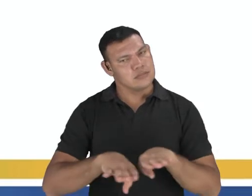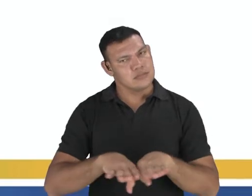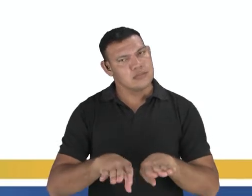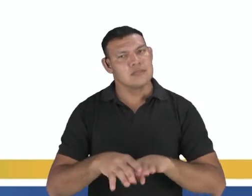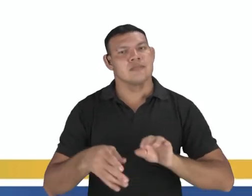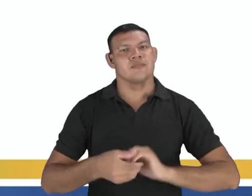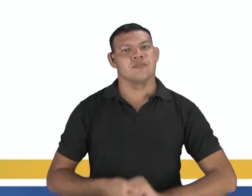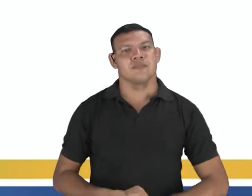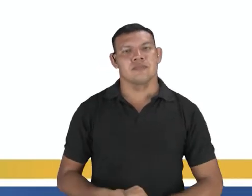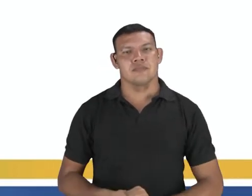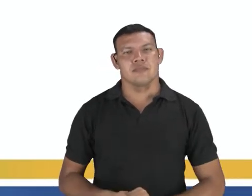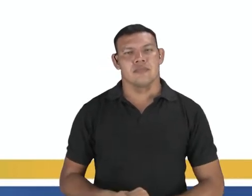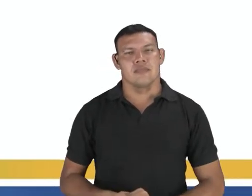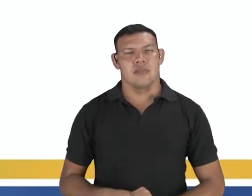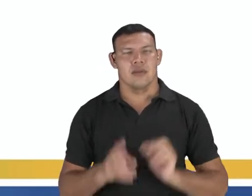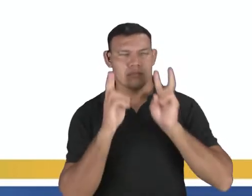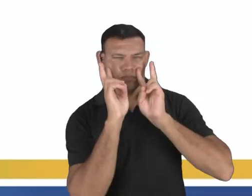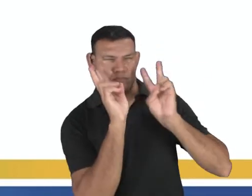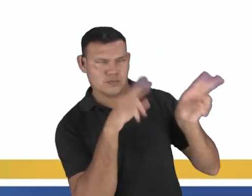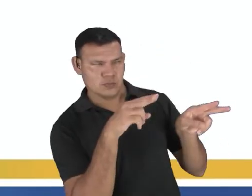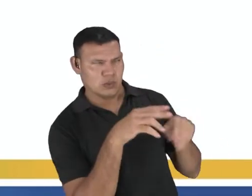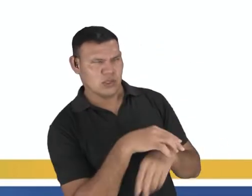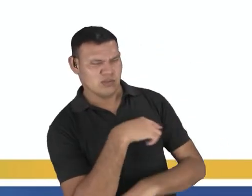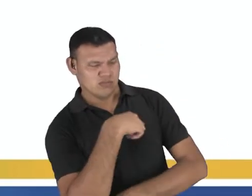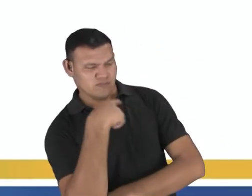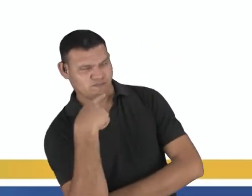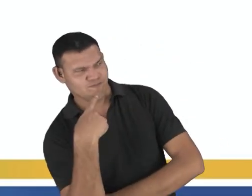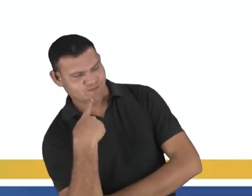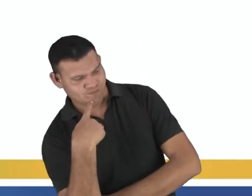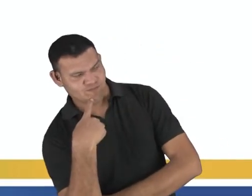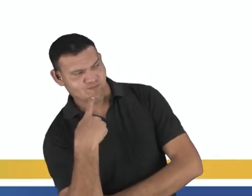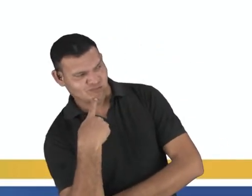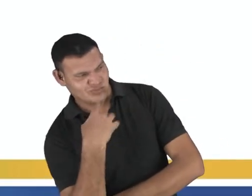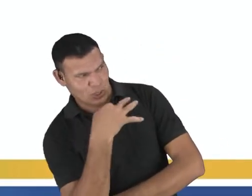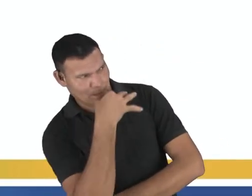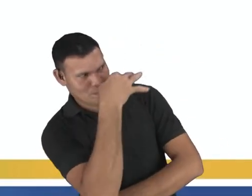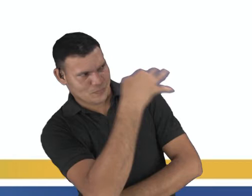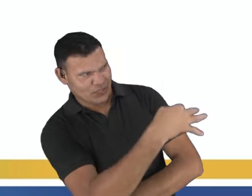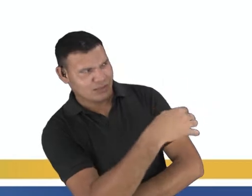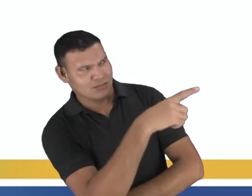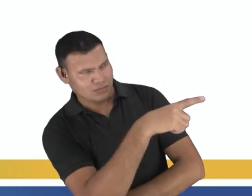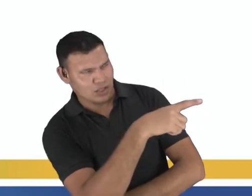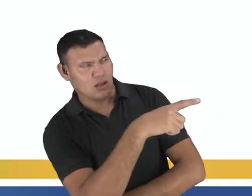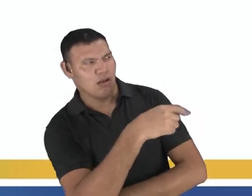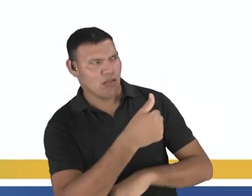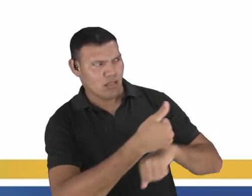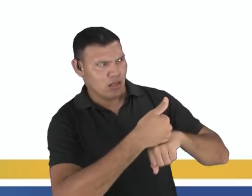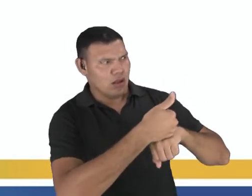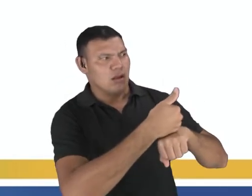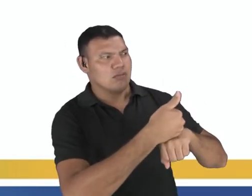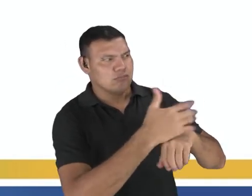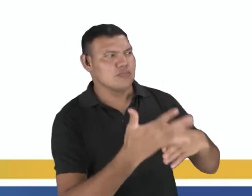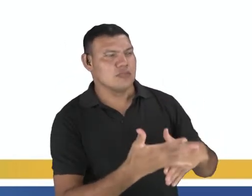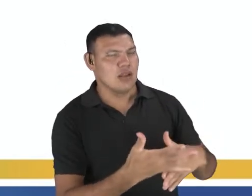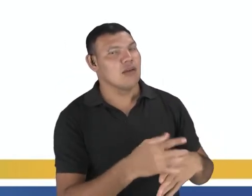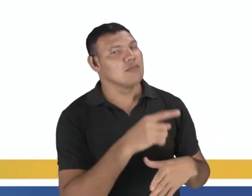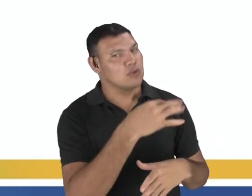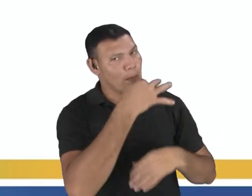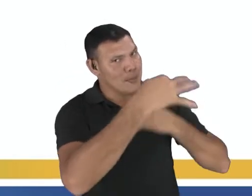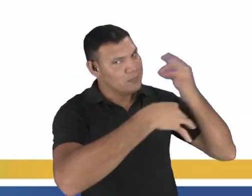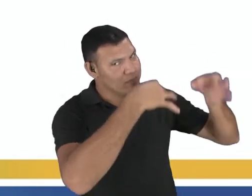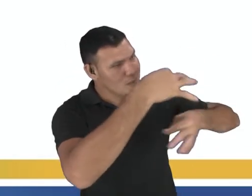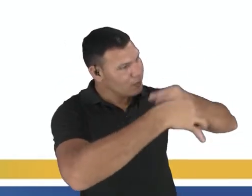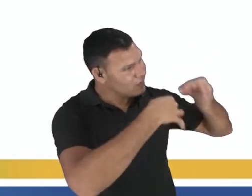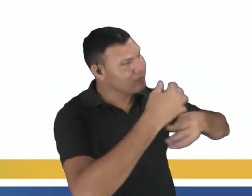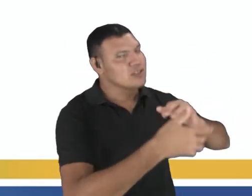ser positivo. Quando você olha para uma pessoa e você julga aquela pessoa com qualidades, você está fazendo uma